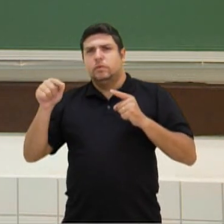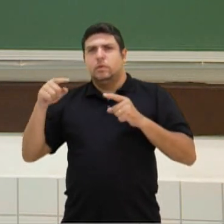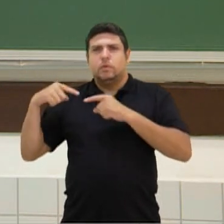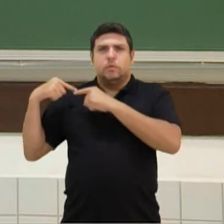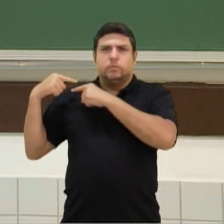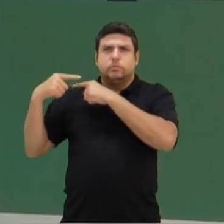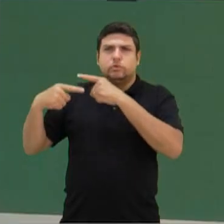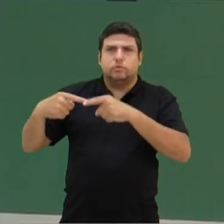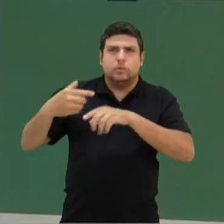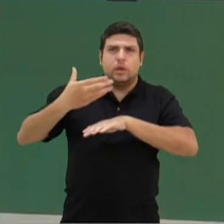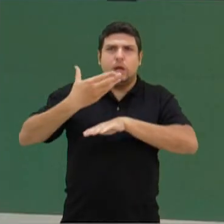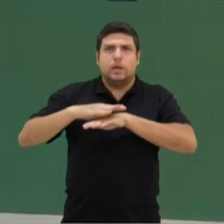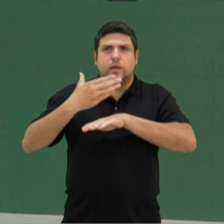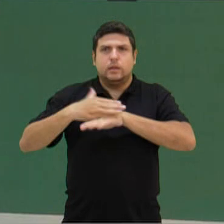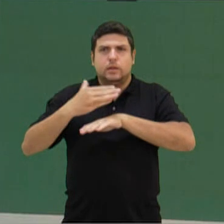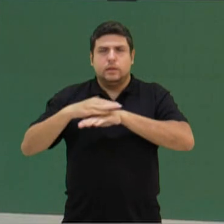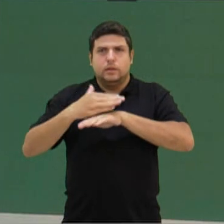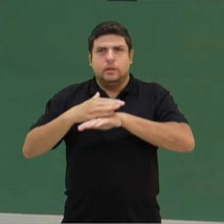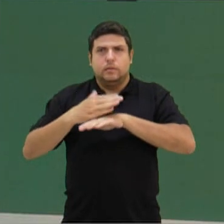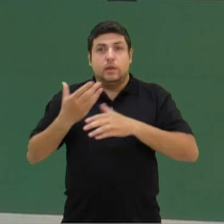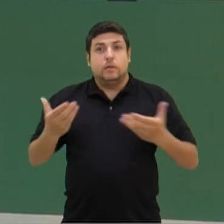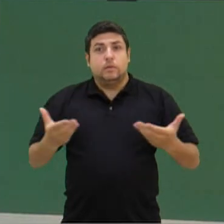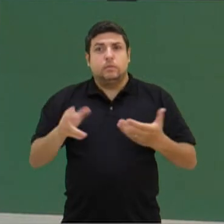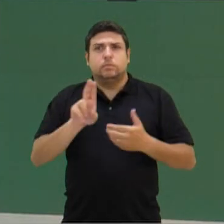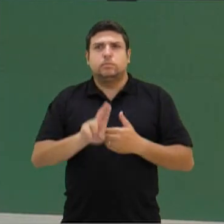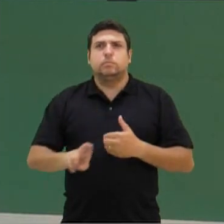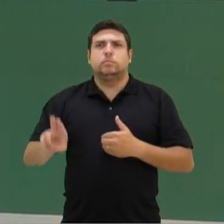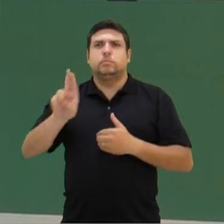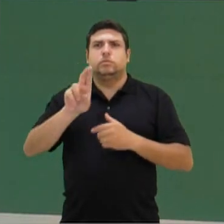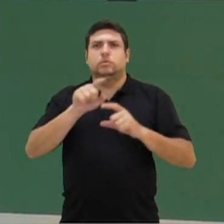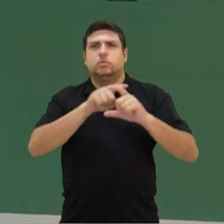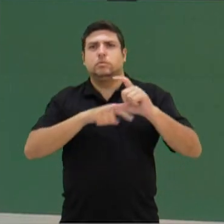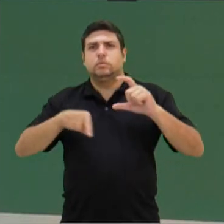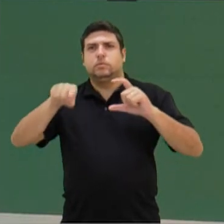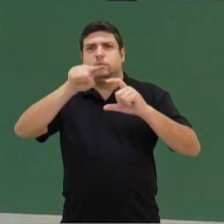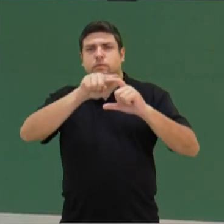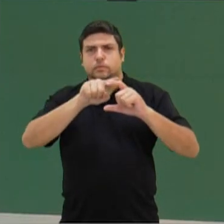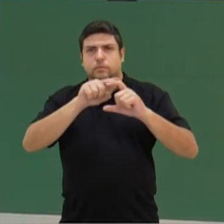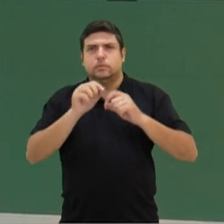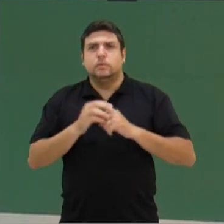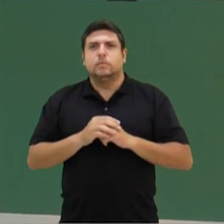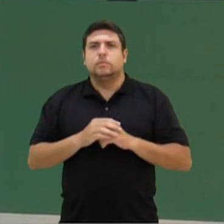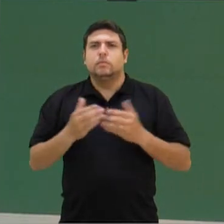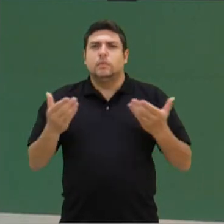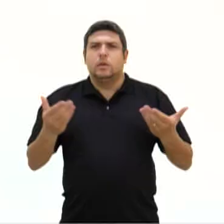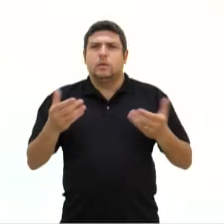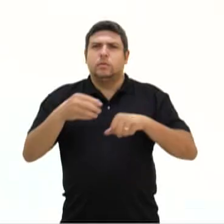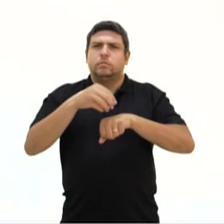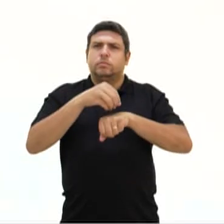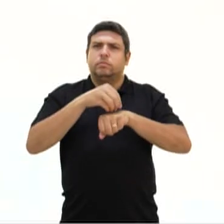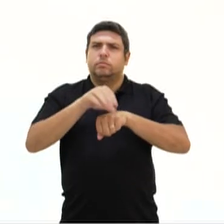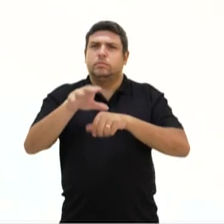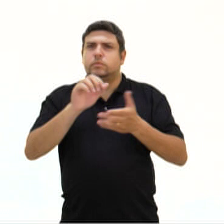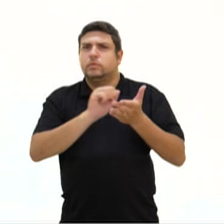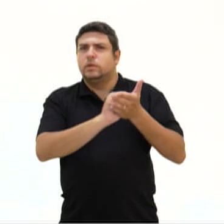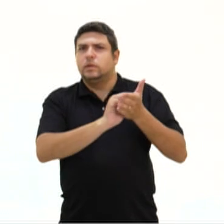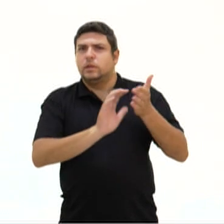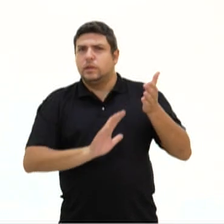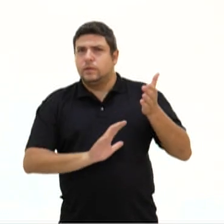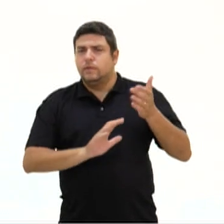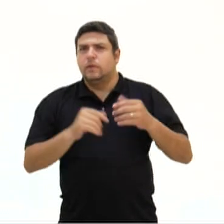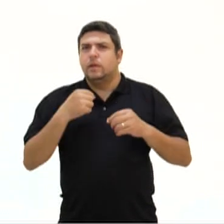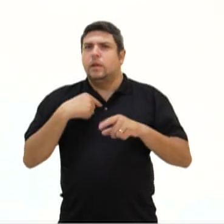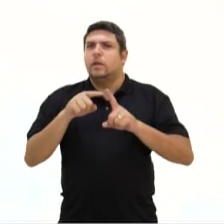isso para nós é super útil agora na circunferência. Então, vou propor um exercício para vocês, dando uma dica,